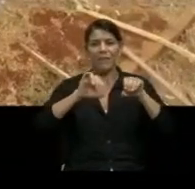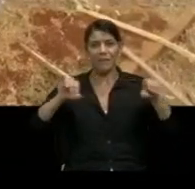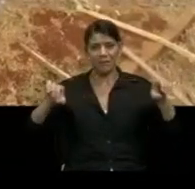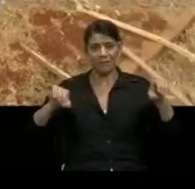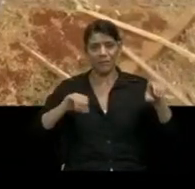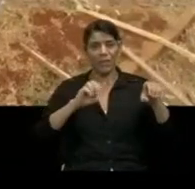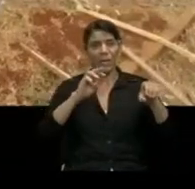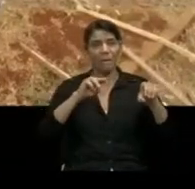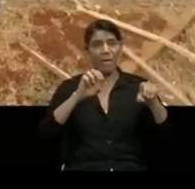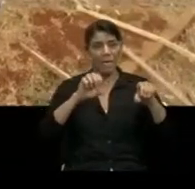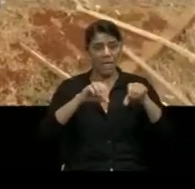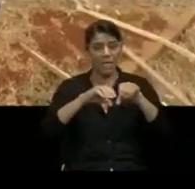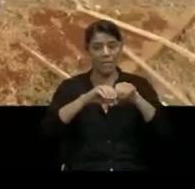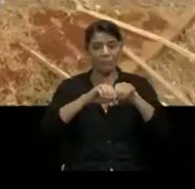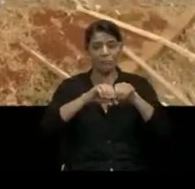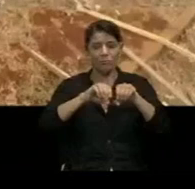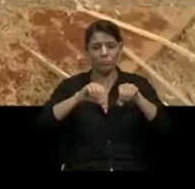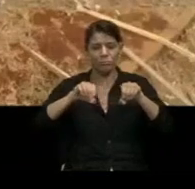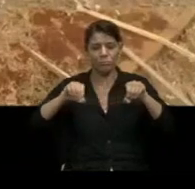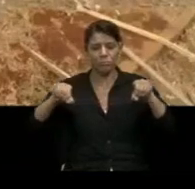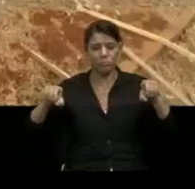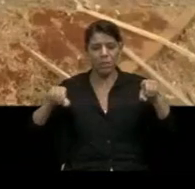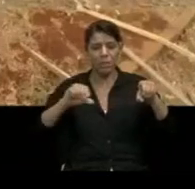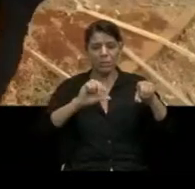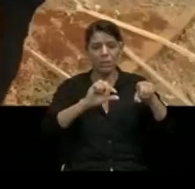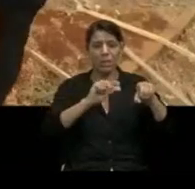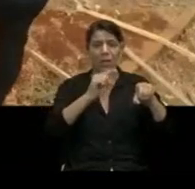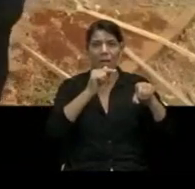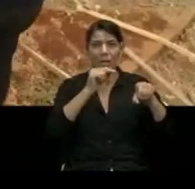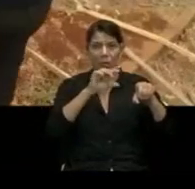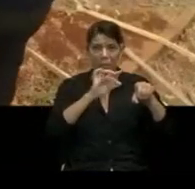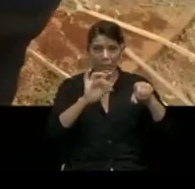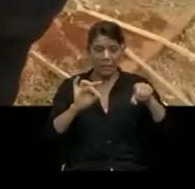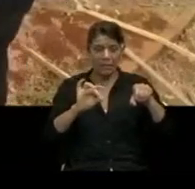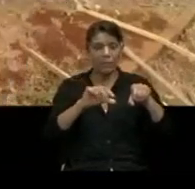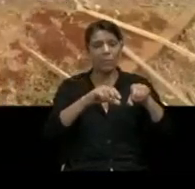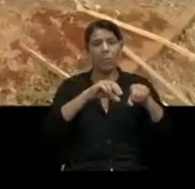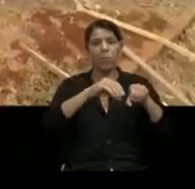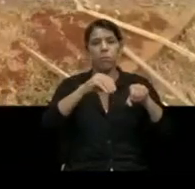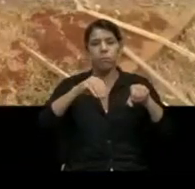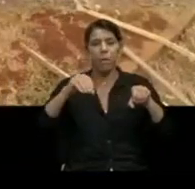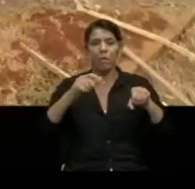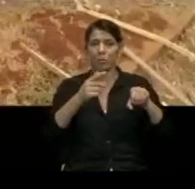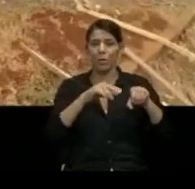precisão correta do nível da sua locação, tá?